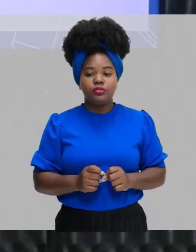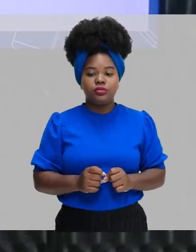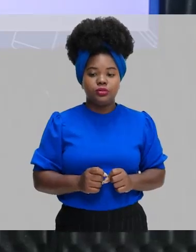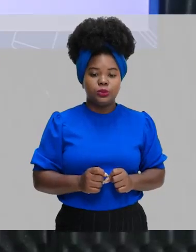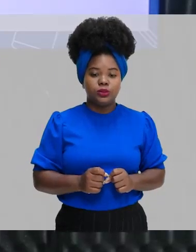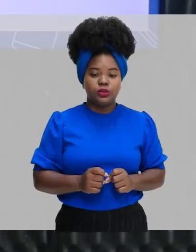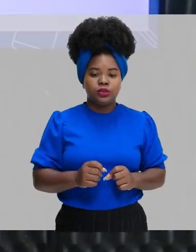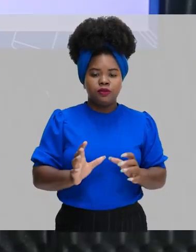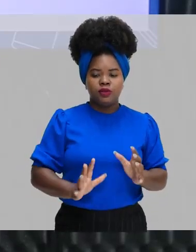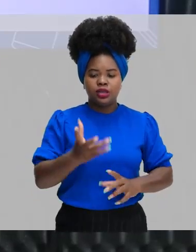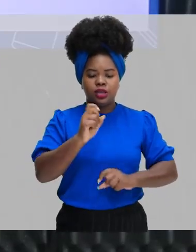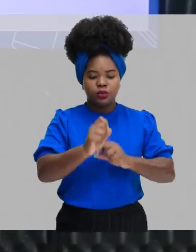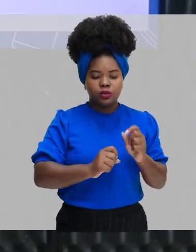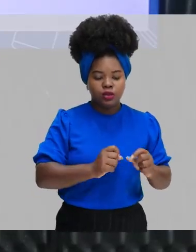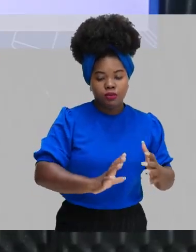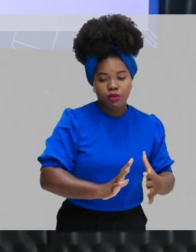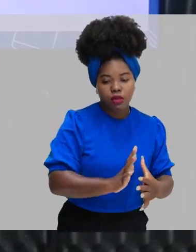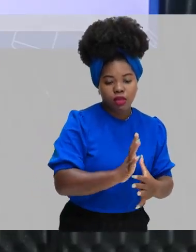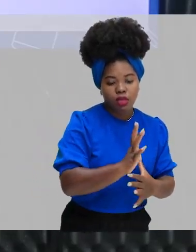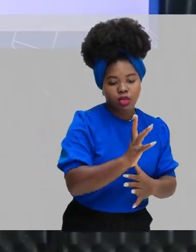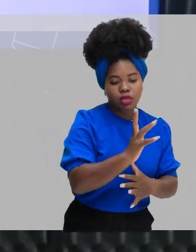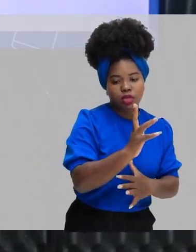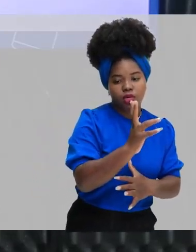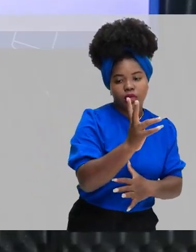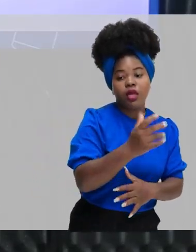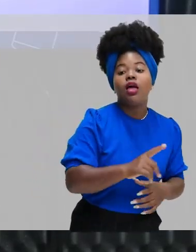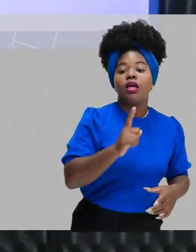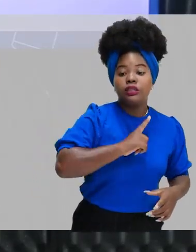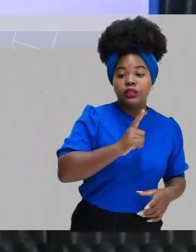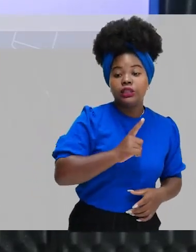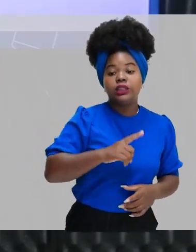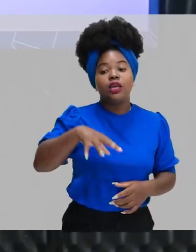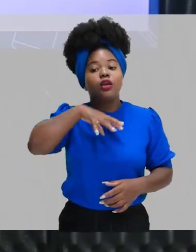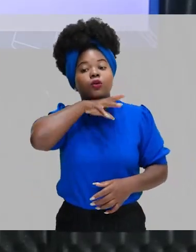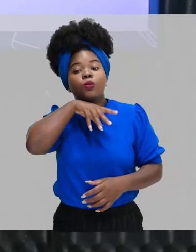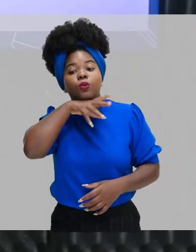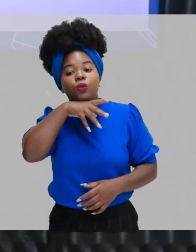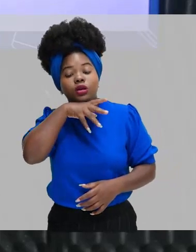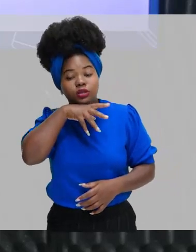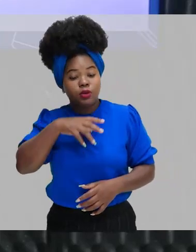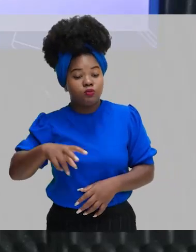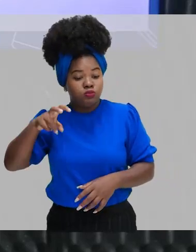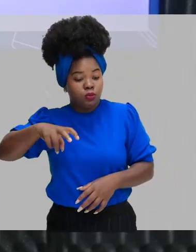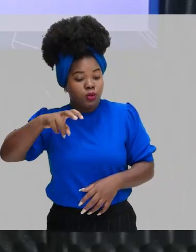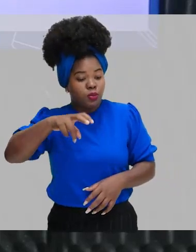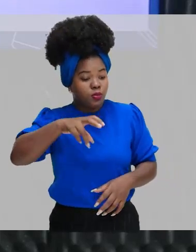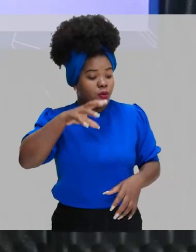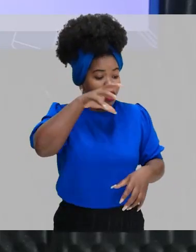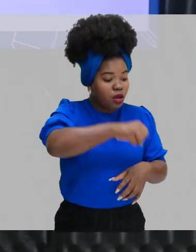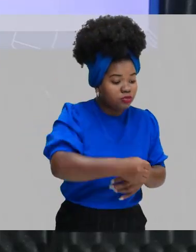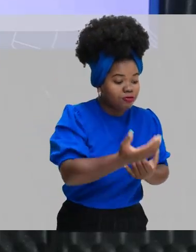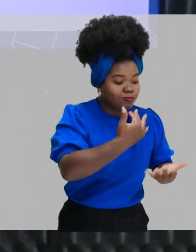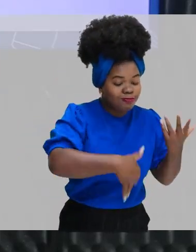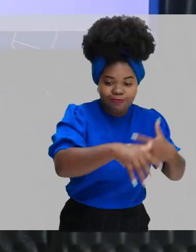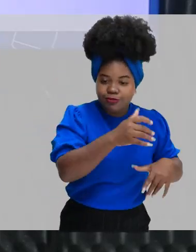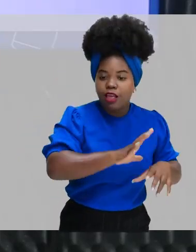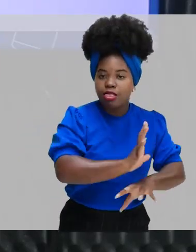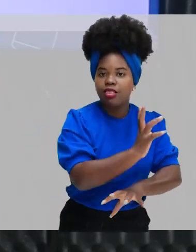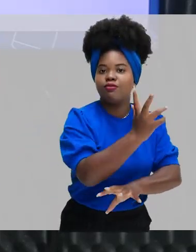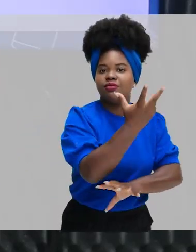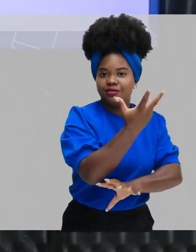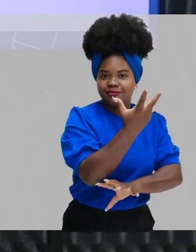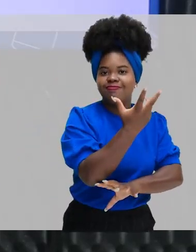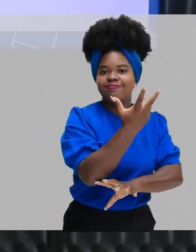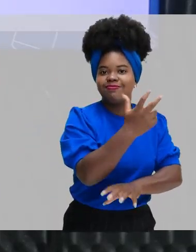compor aquela planta vem um animal herbívoro certo e vai se alimentar dessa planta então dentre